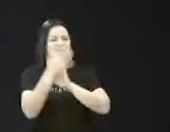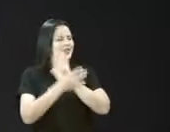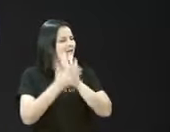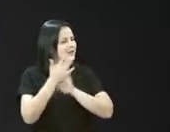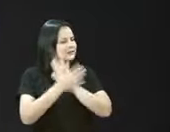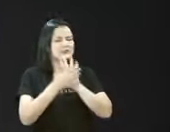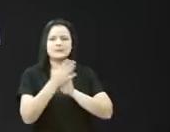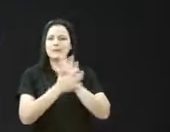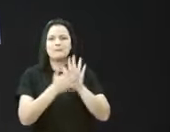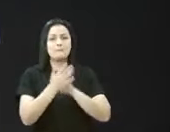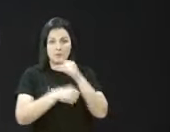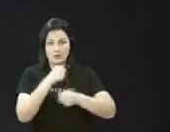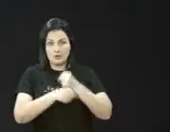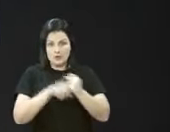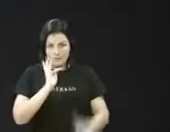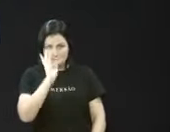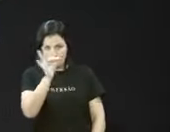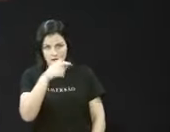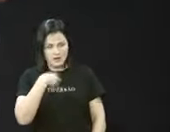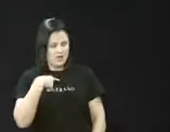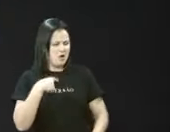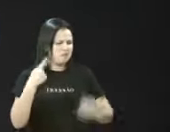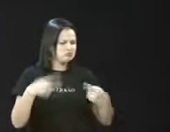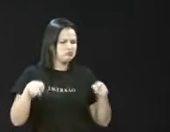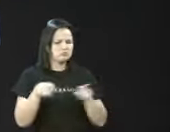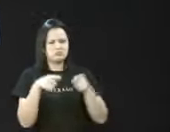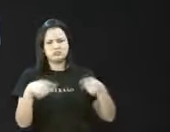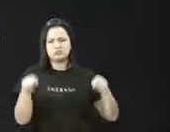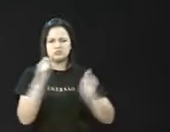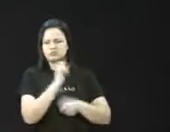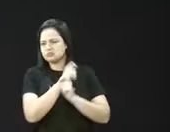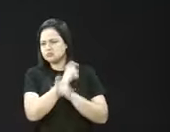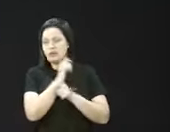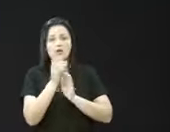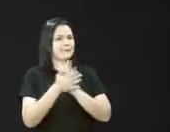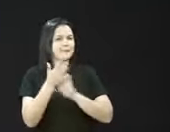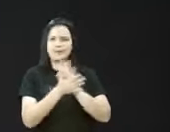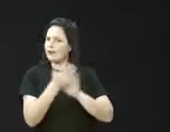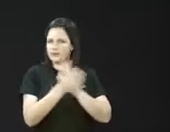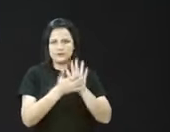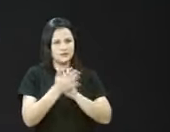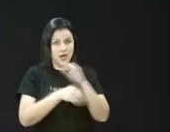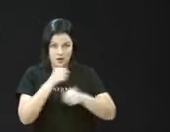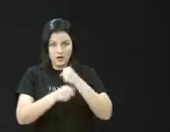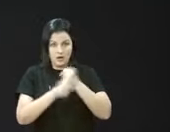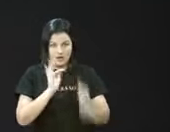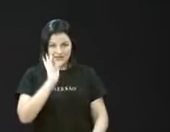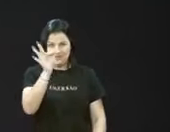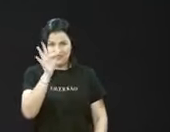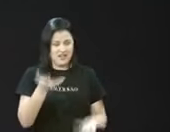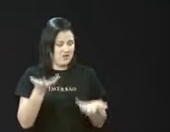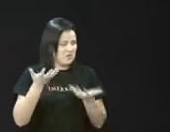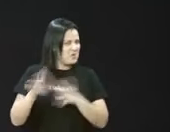Ano que vem não participo de mais nenhum conjunto. Ano que vem nem conta comigo para essa obra.